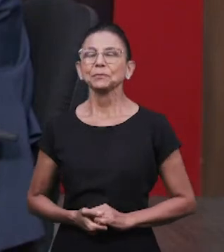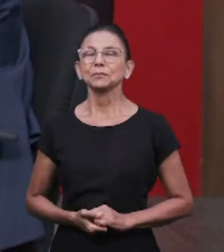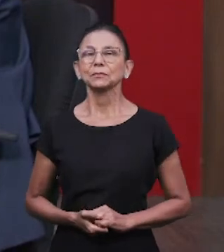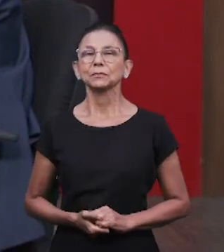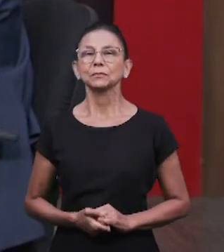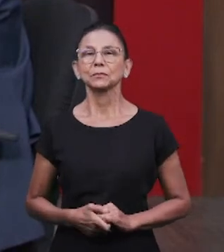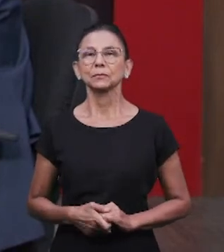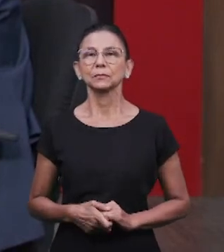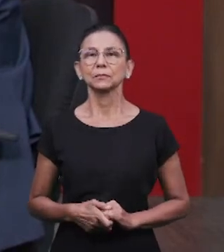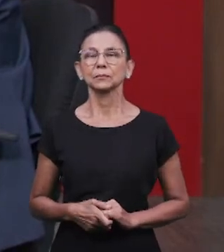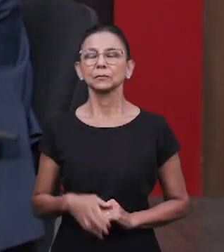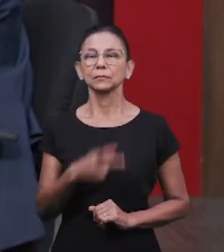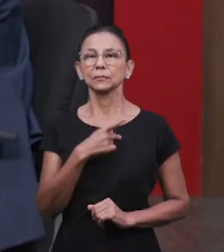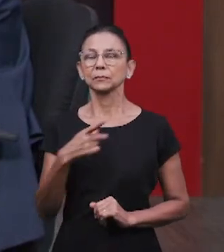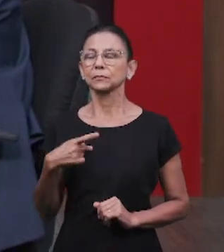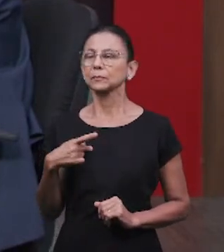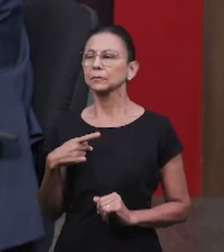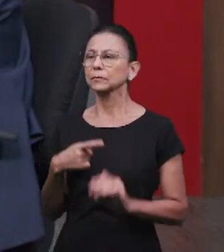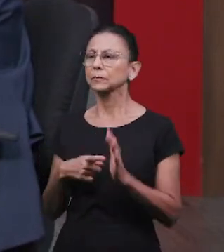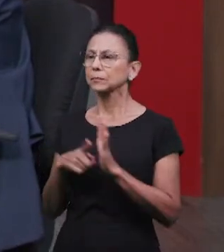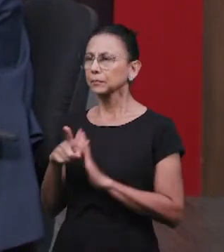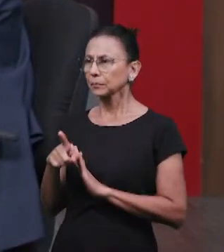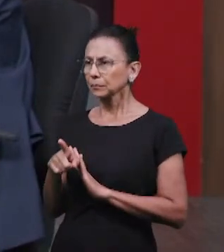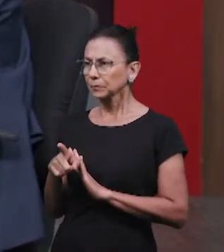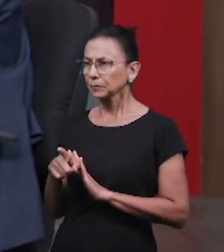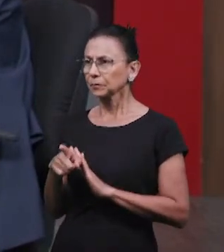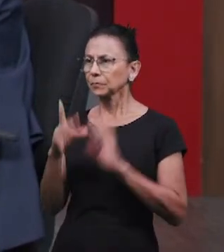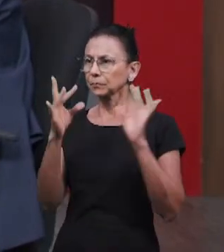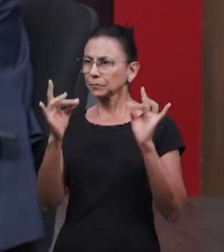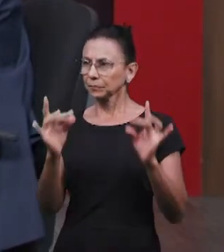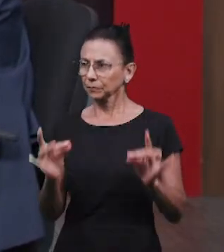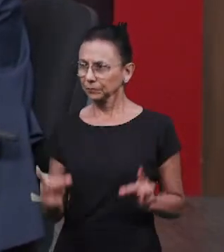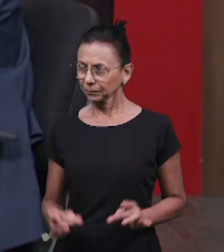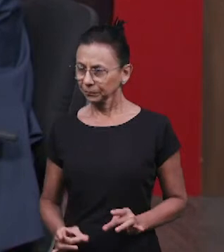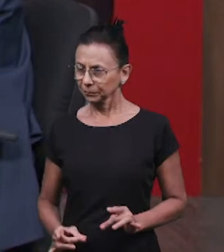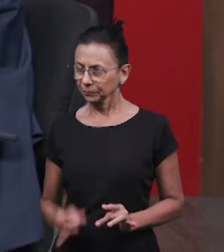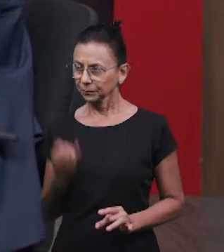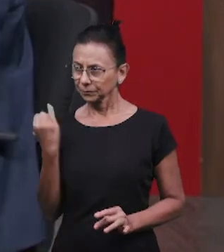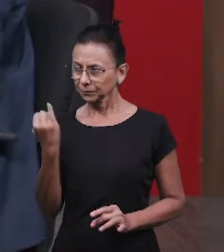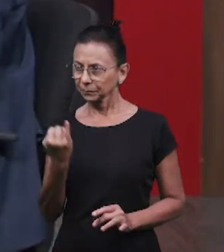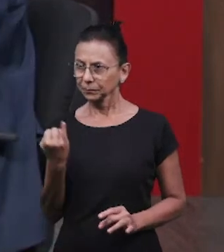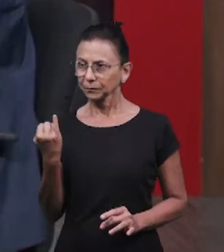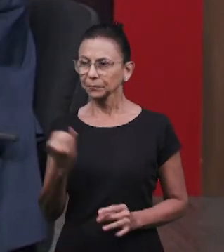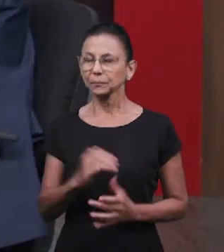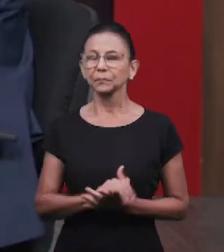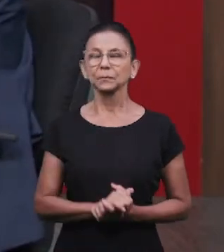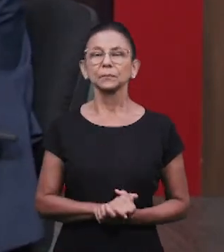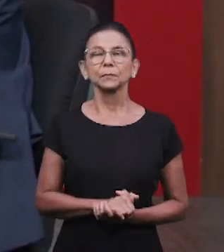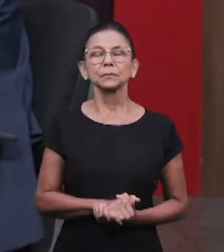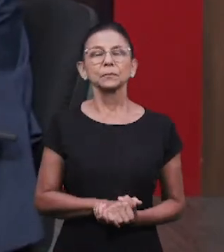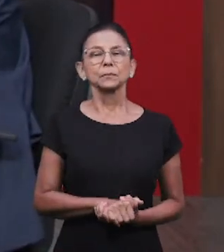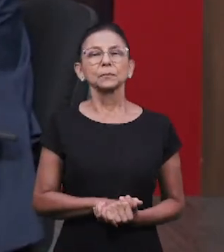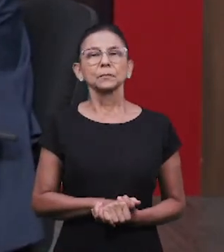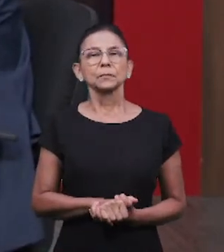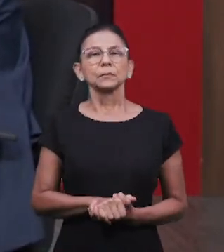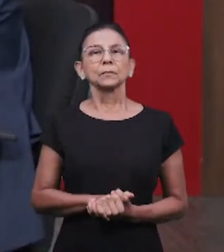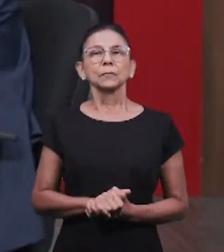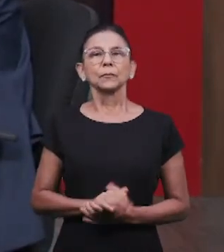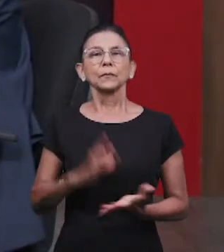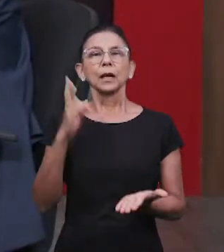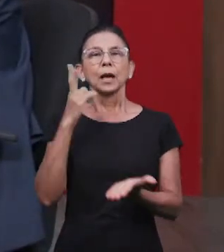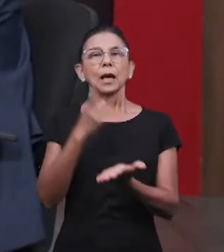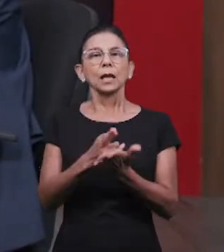Agora, o pastor Luiz Eugênio fez uma pergunta que eu acho que a gente pode explorar um pouquinho mais, que são quais as vantagens